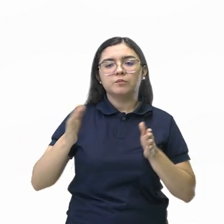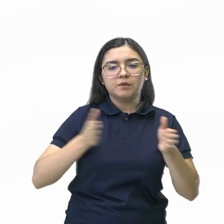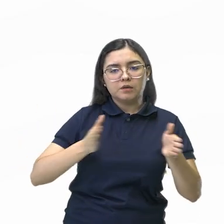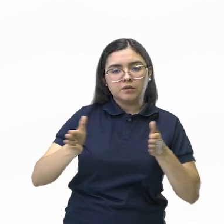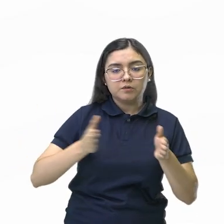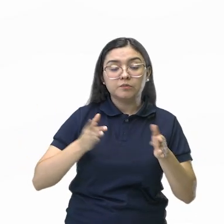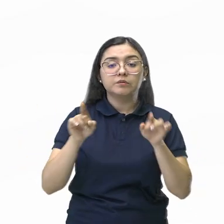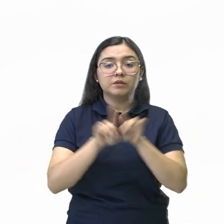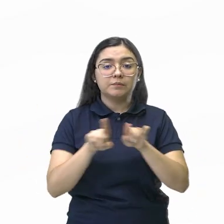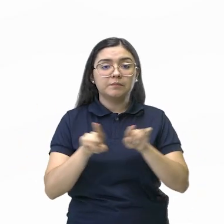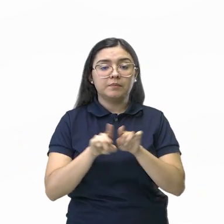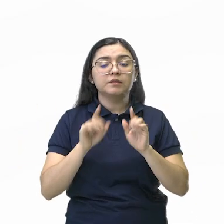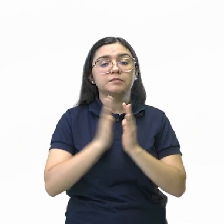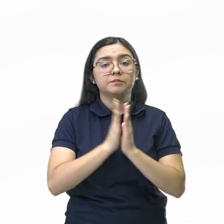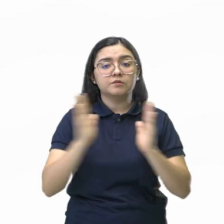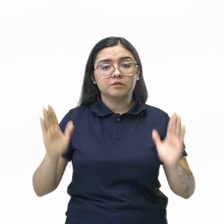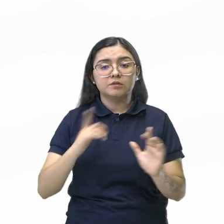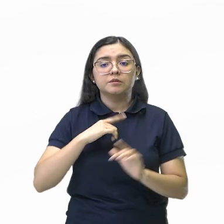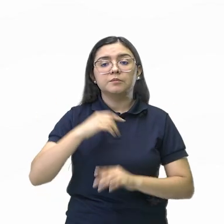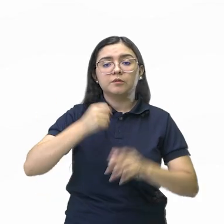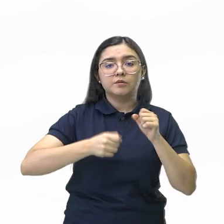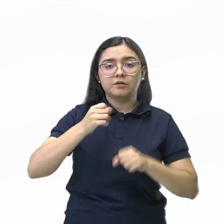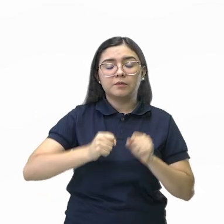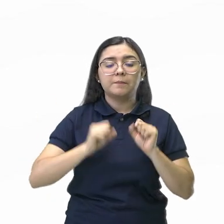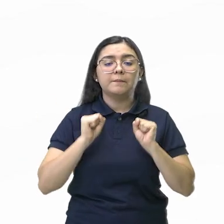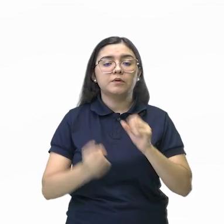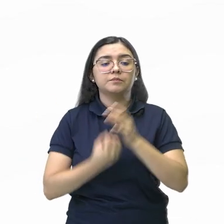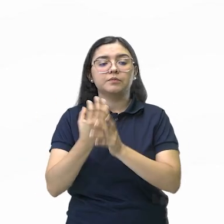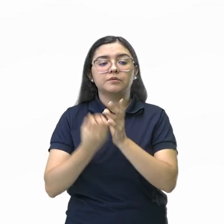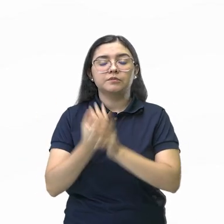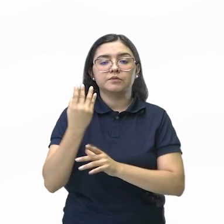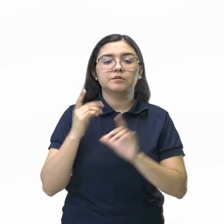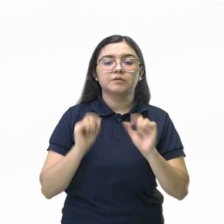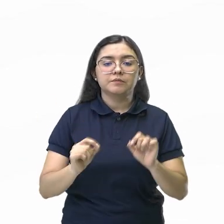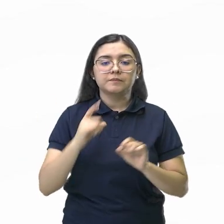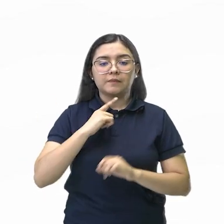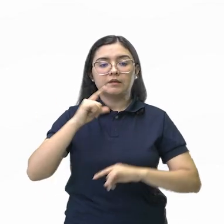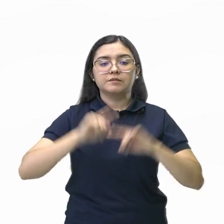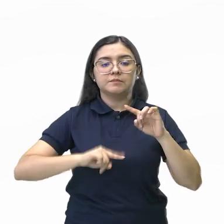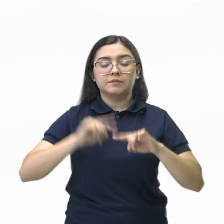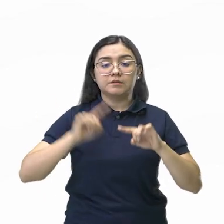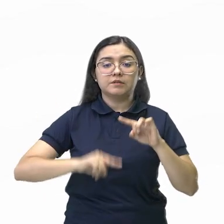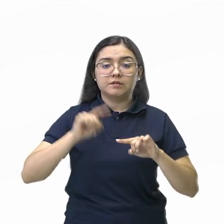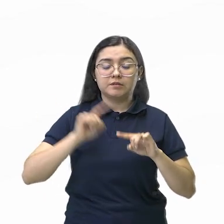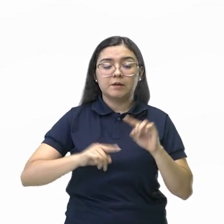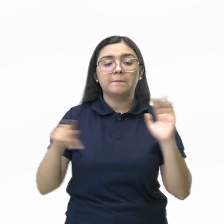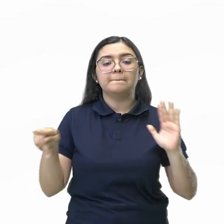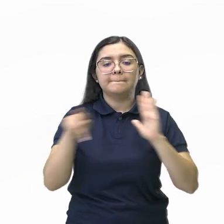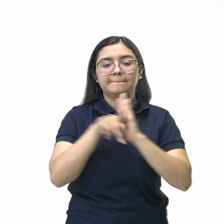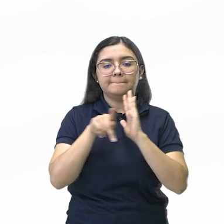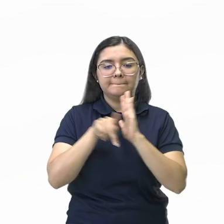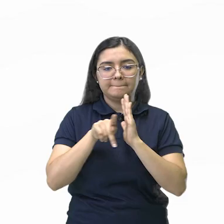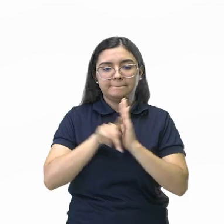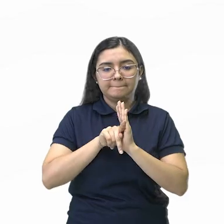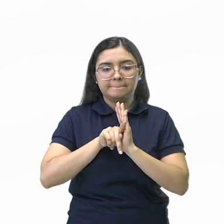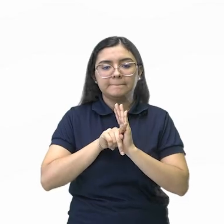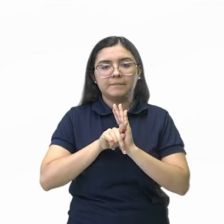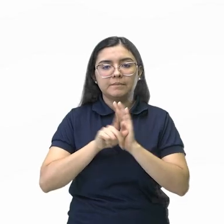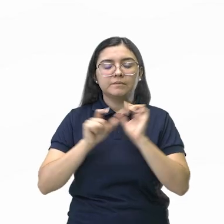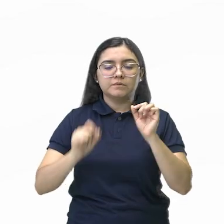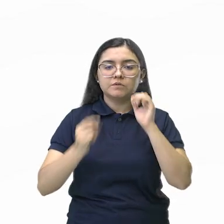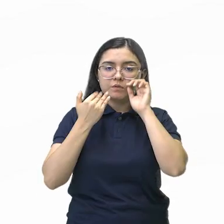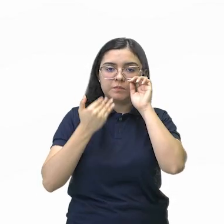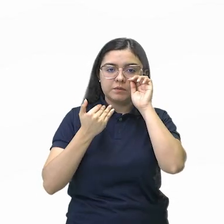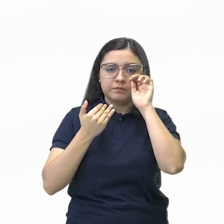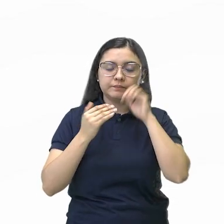fermentação, para que o leite possa produzir aí esses produtos que fazem parte da nossa